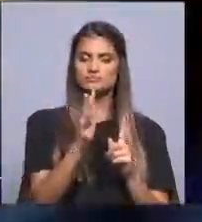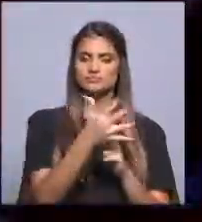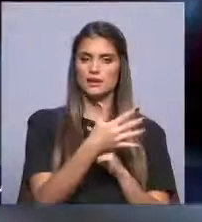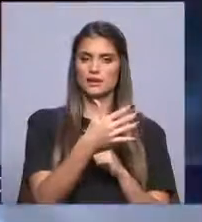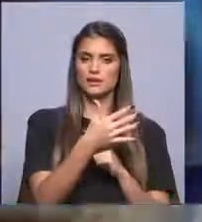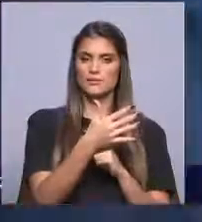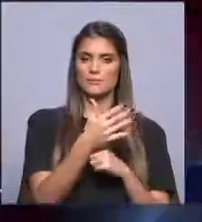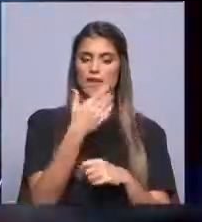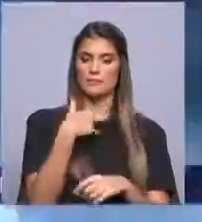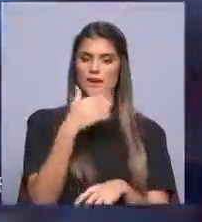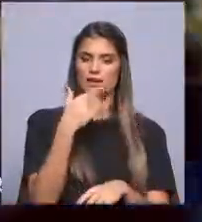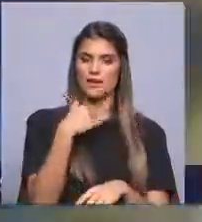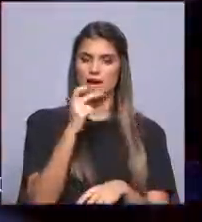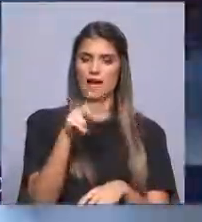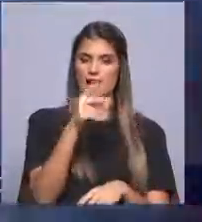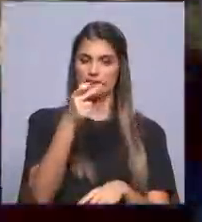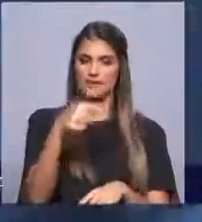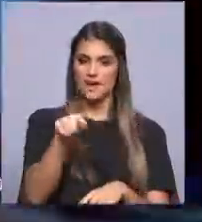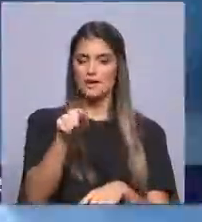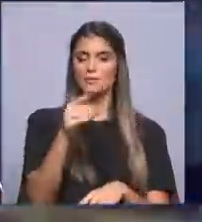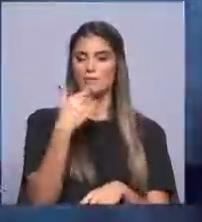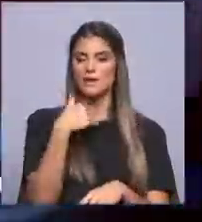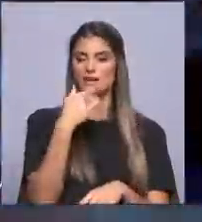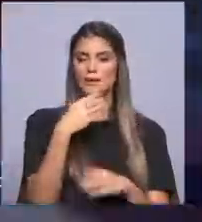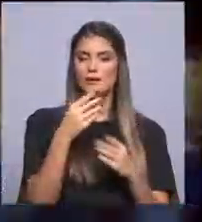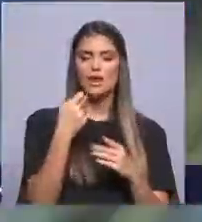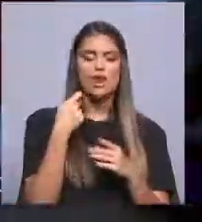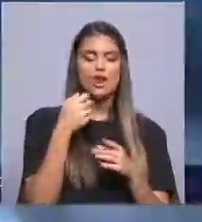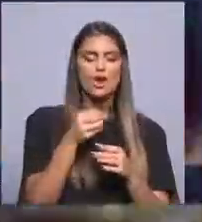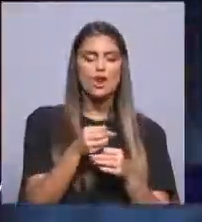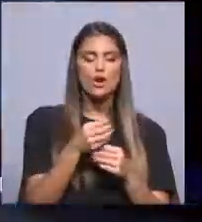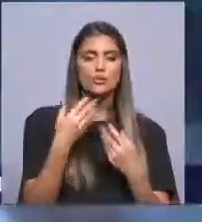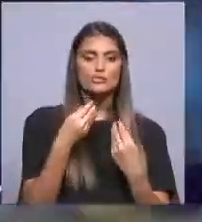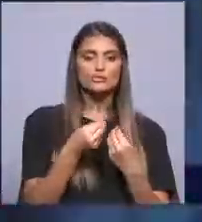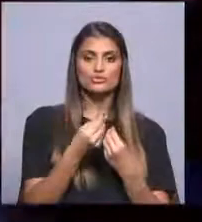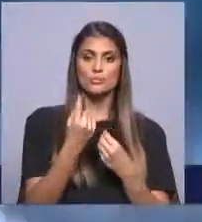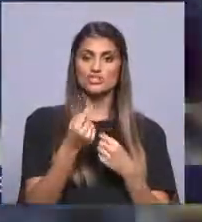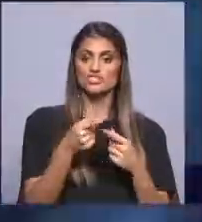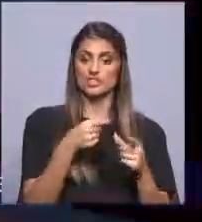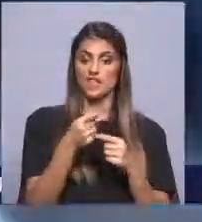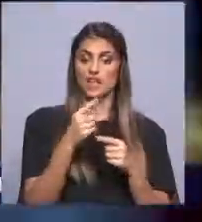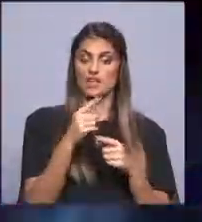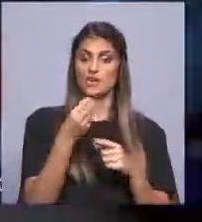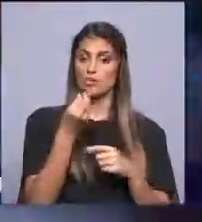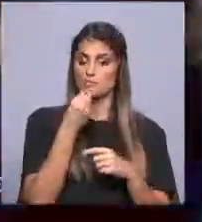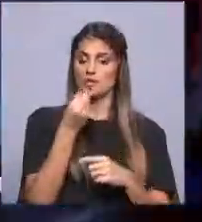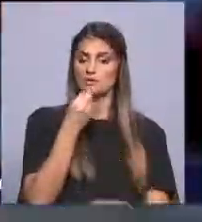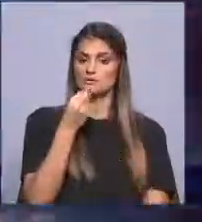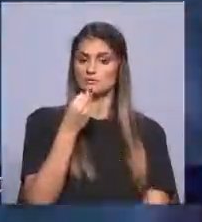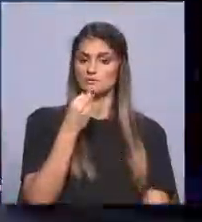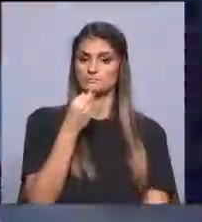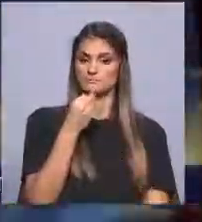branca. A anã branca já é uma estrela com massa pequenina e então quando está junto de uma estrela deste tipo que está a comer